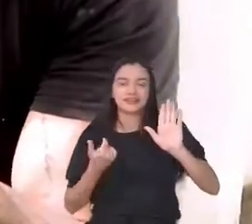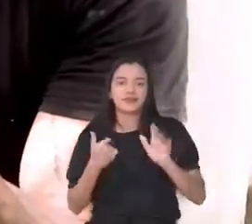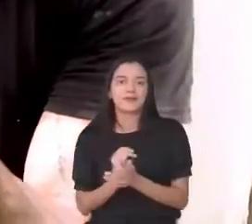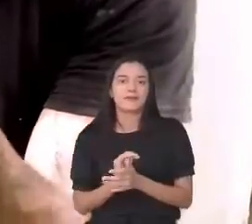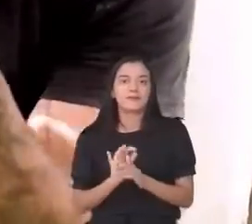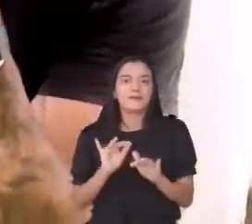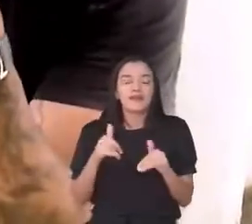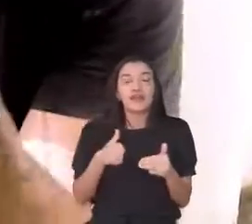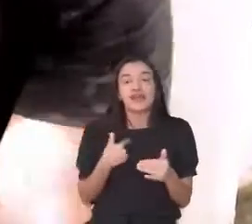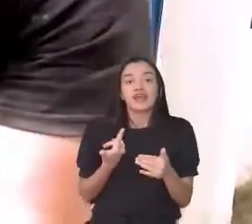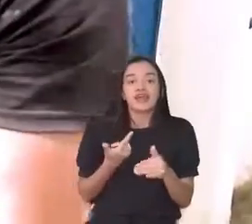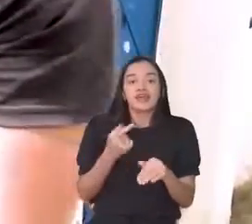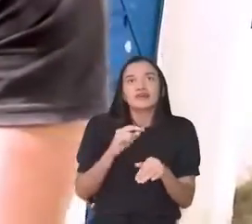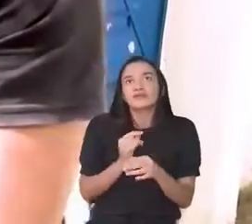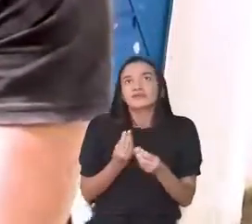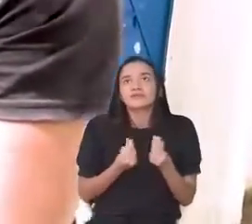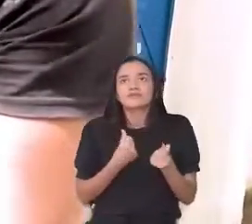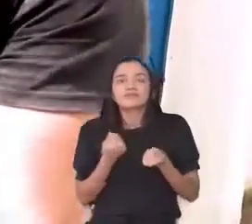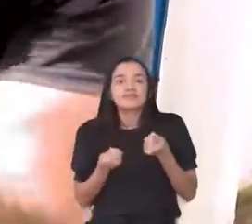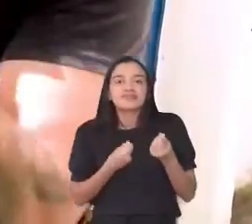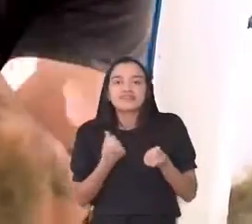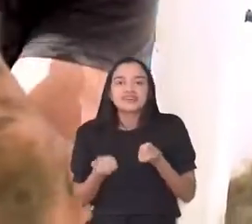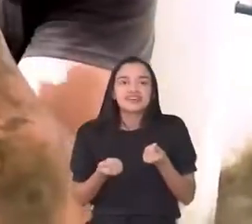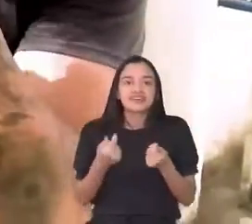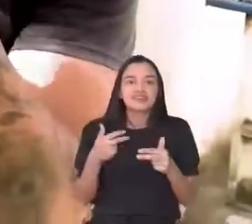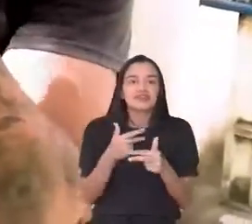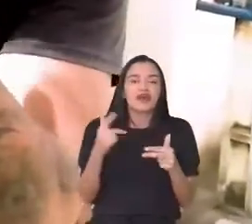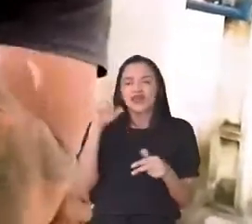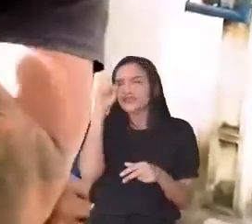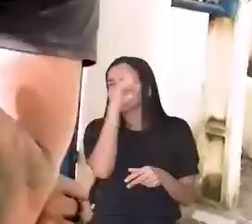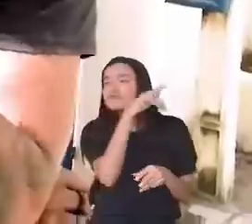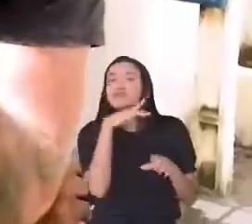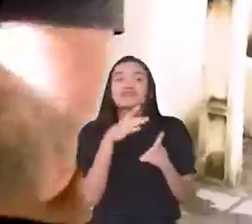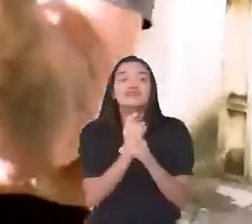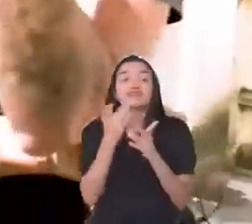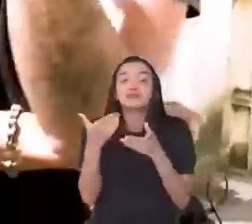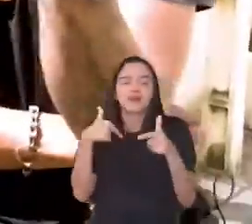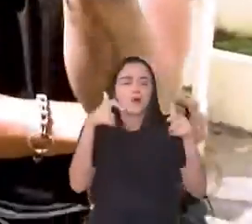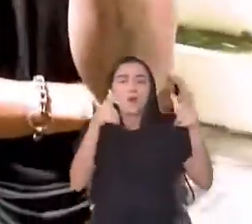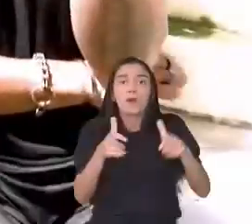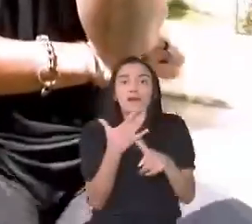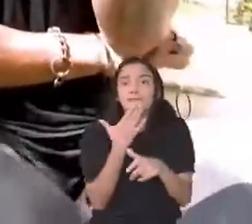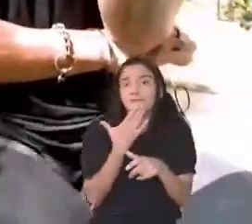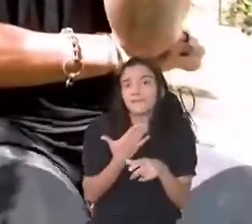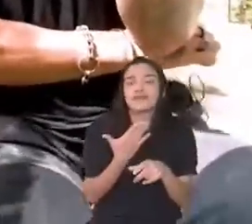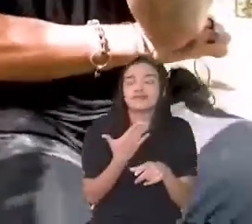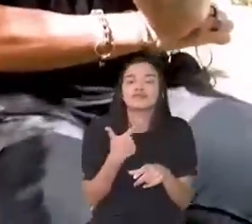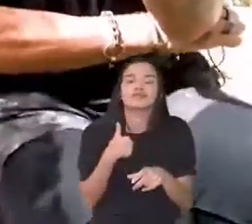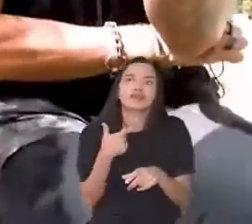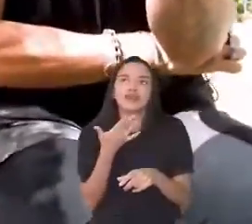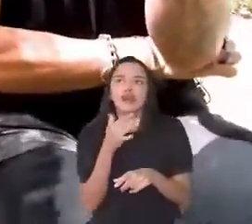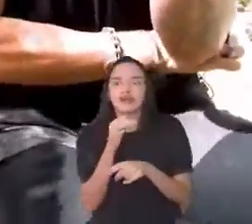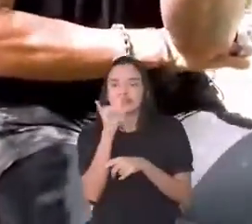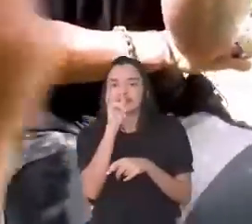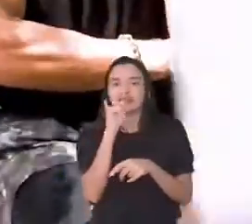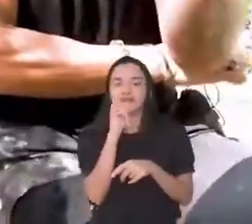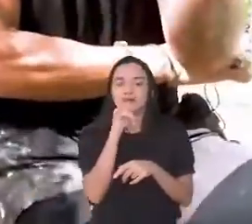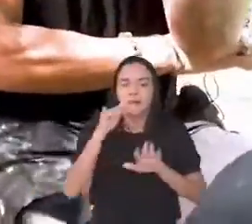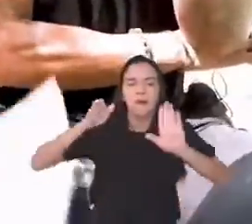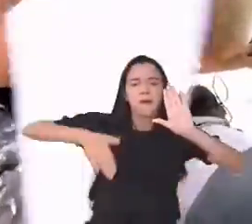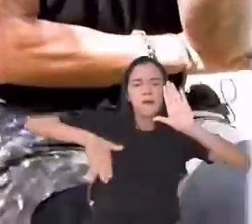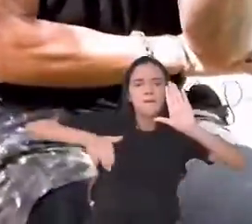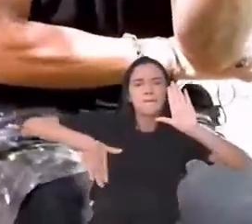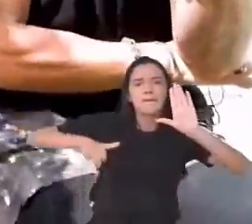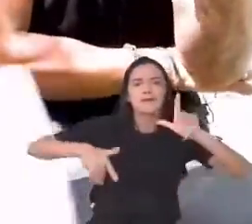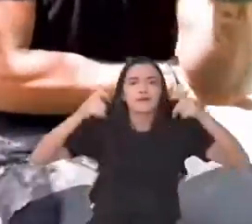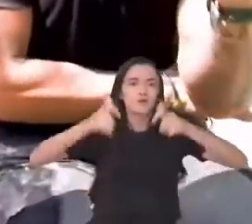mesmo tempo, sei lá, tem tanta coisa bacana, assim, que é até difícil de encontrar, assim, um lugar assim, preferido. Mas aí vamos dizer assim, praia. Praia como Praia, um